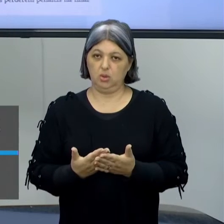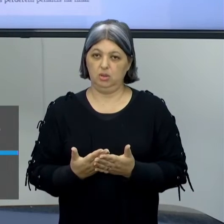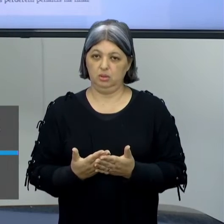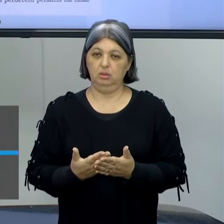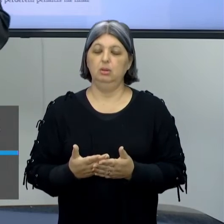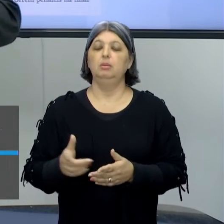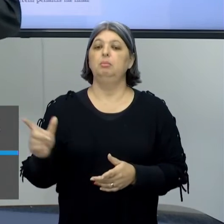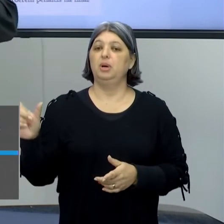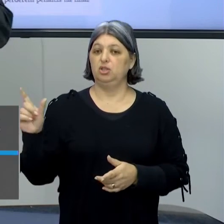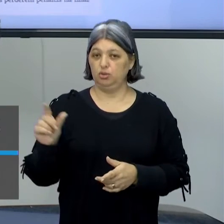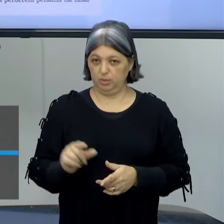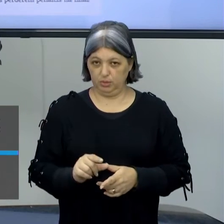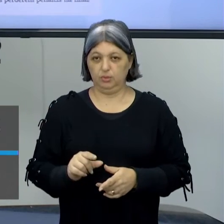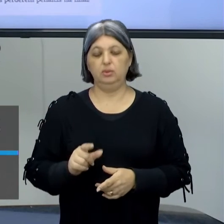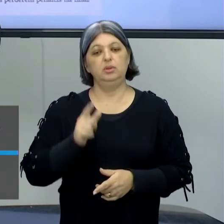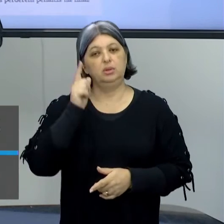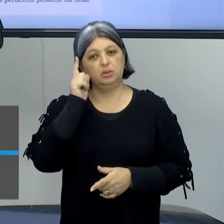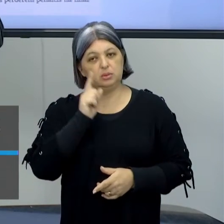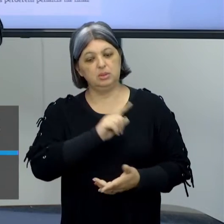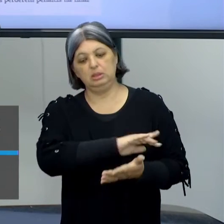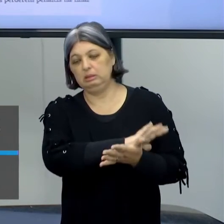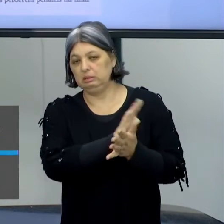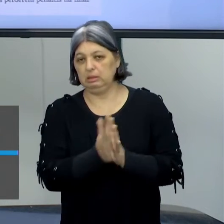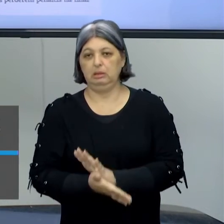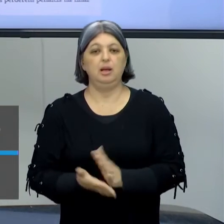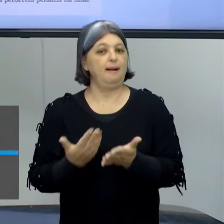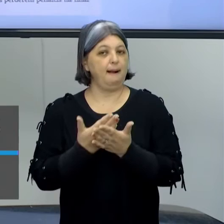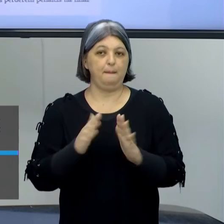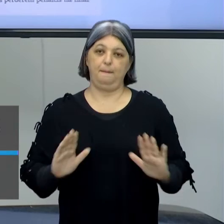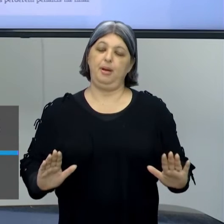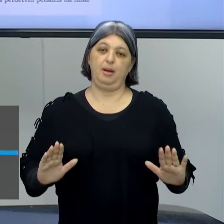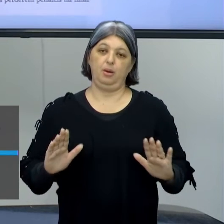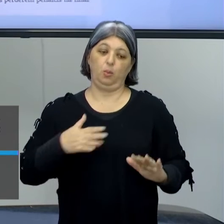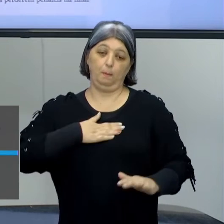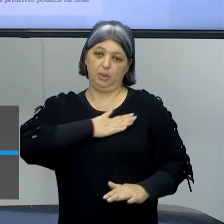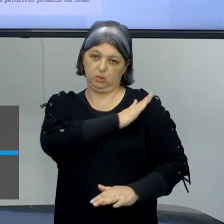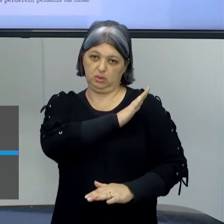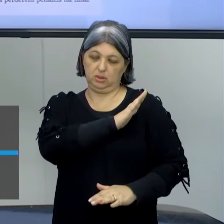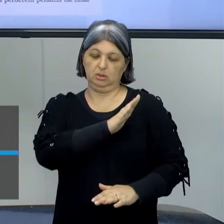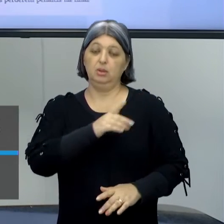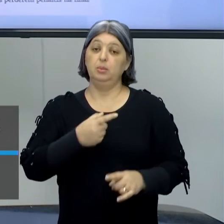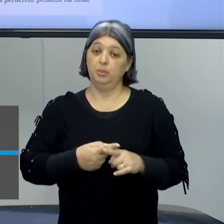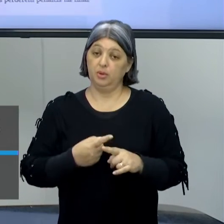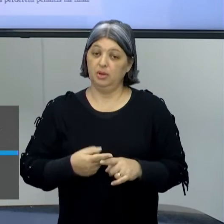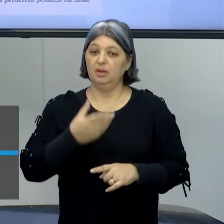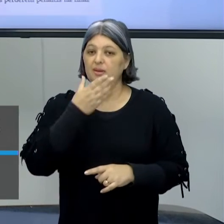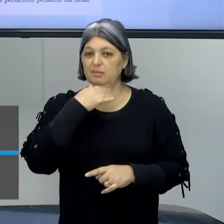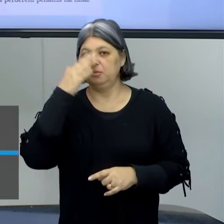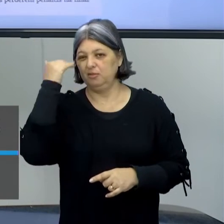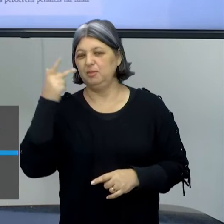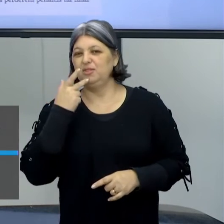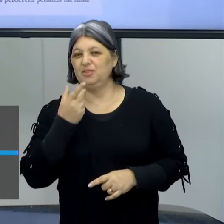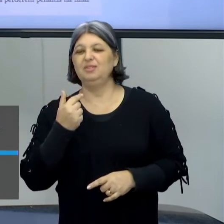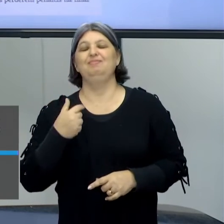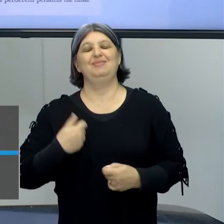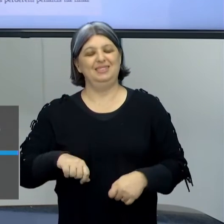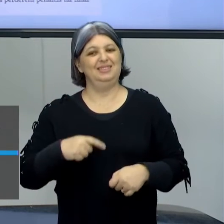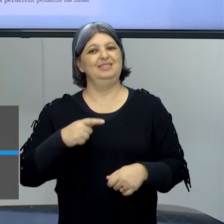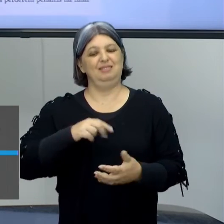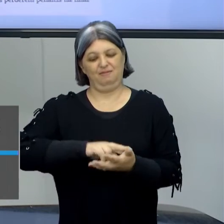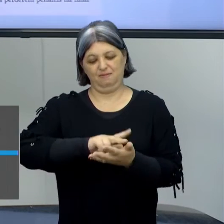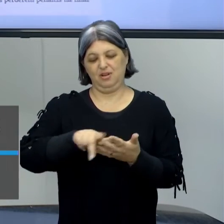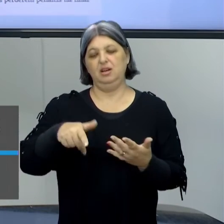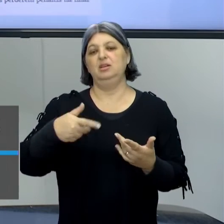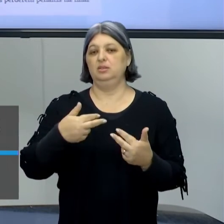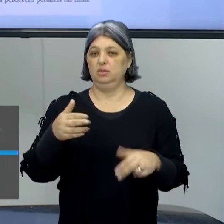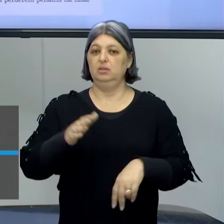diminuir e quem sabe conseguir disseminar, né? Como o atleta diz, tem muito a se fazer, independente de